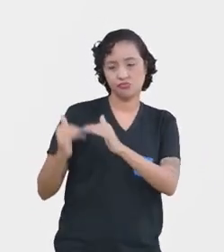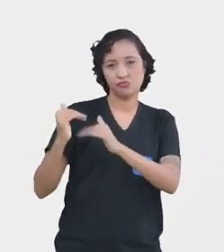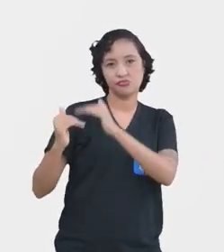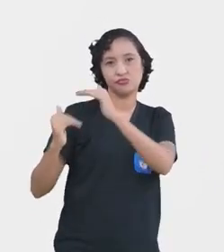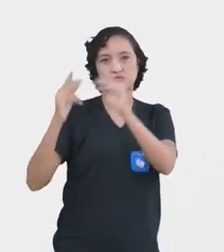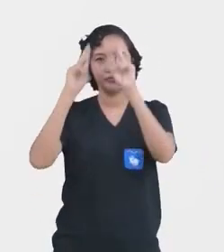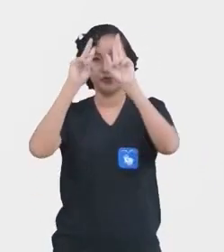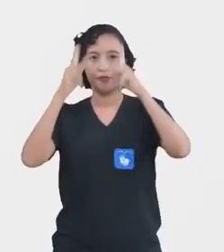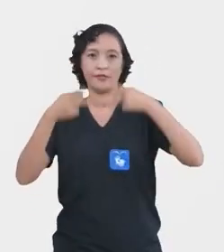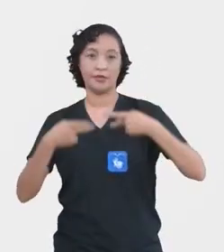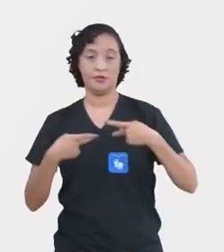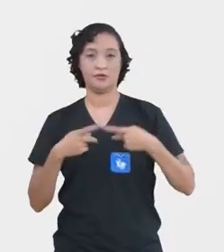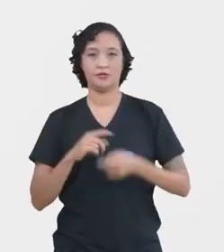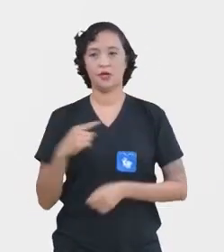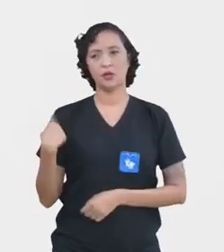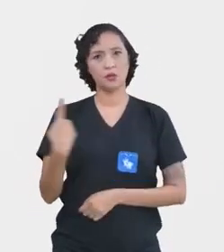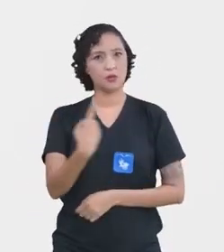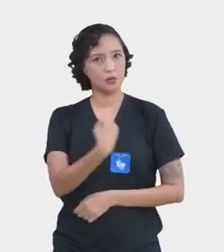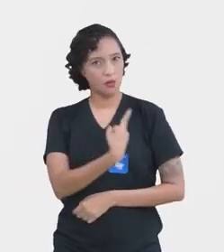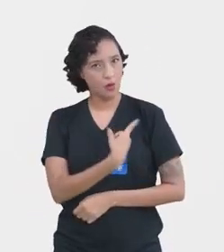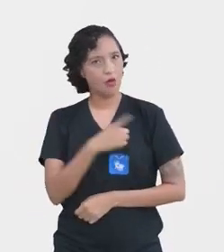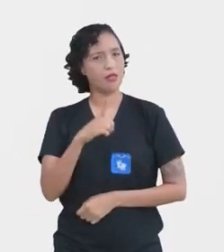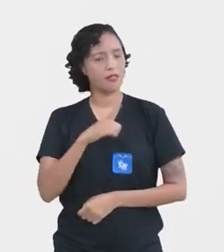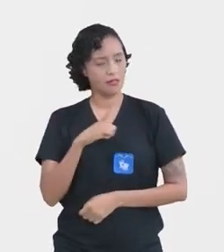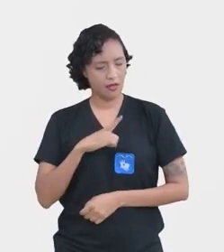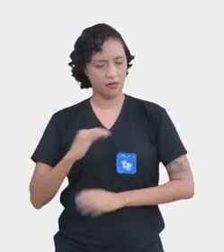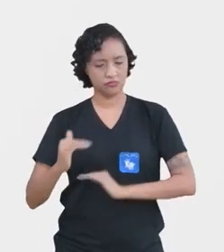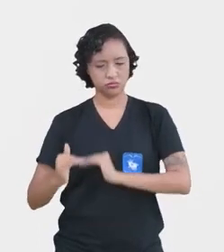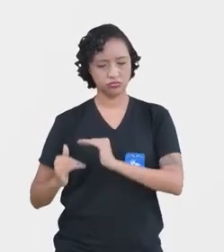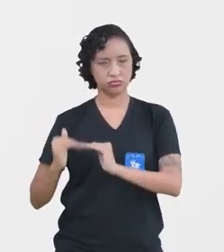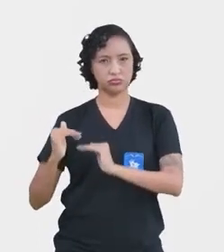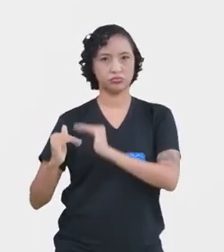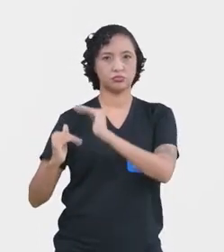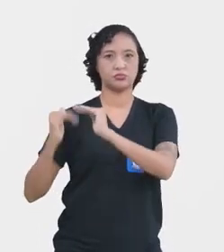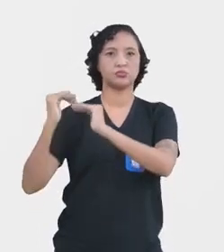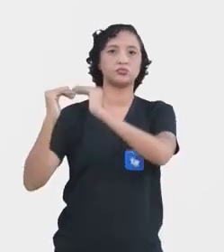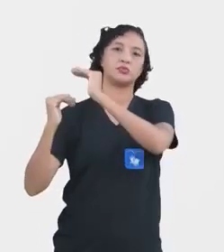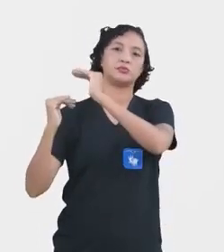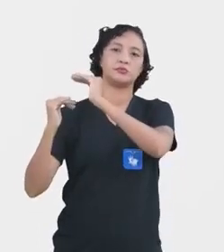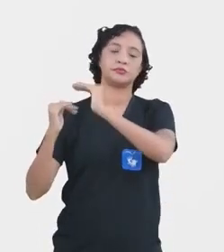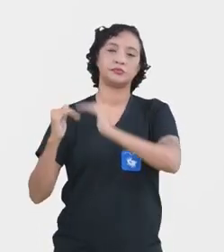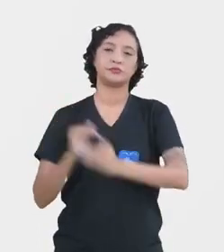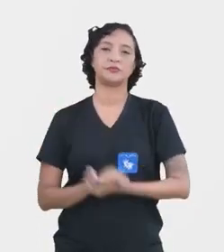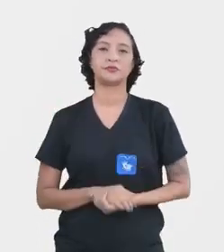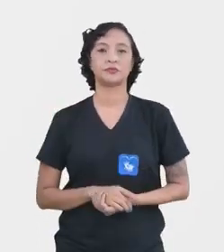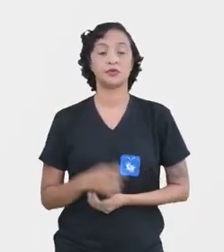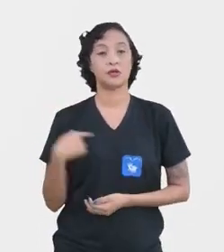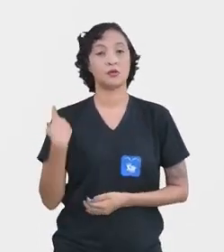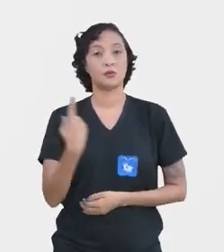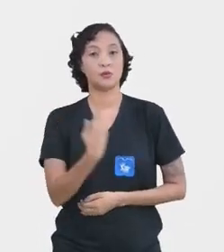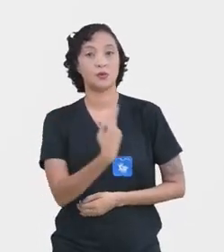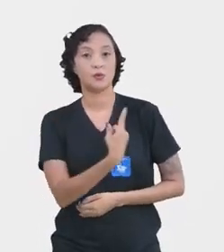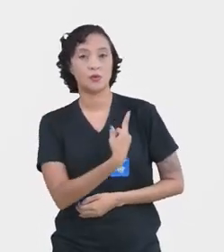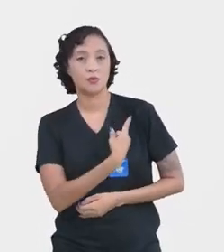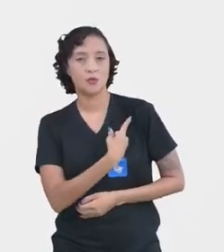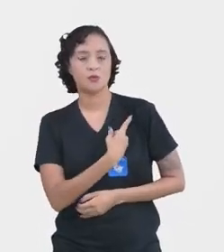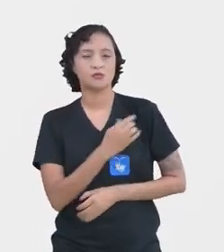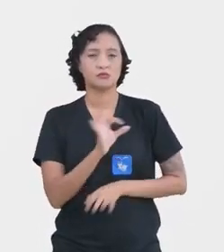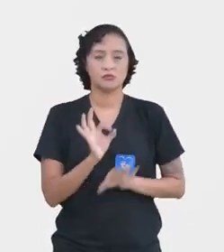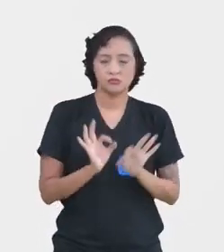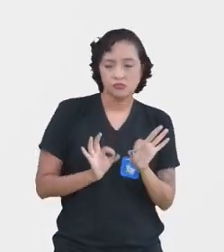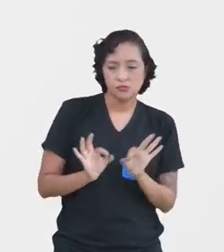da espécie humana, nós passamos por um desenvolvimento, e esse desenvolvimento da nossa formação enquanto indivíduo é